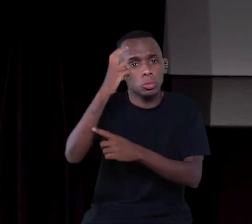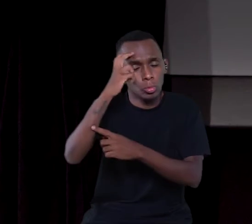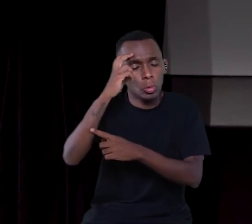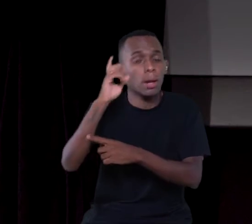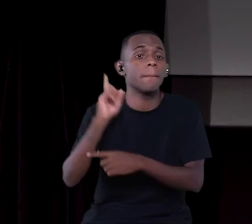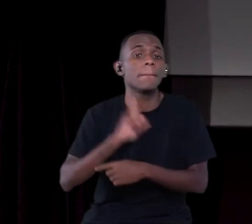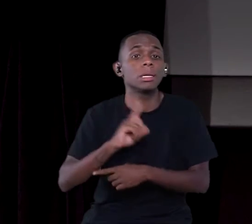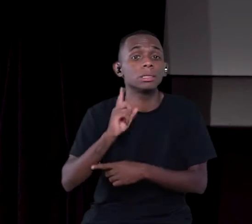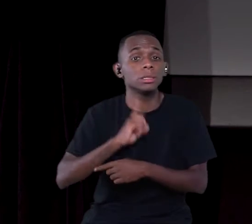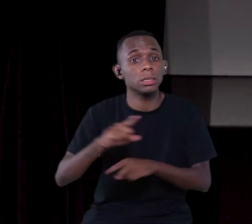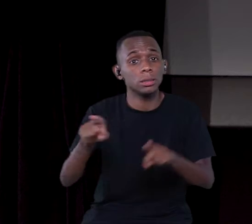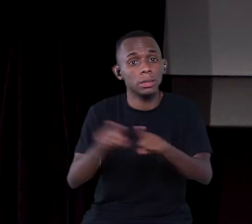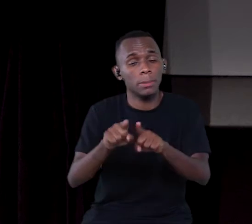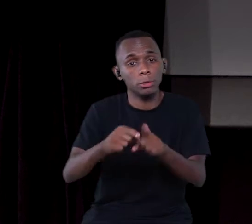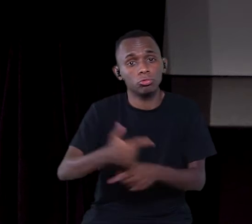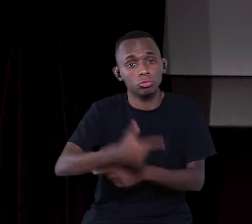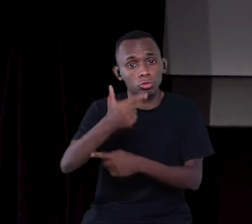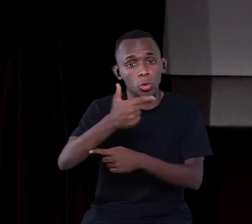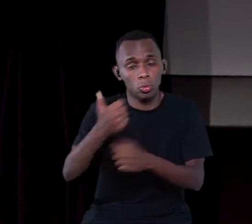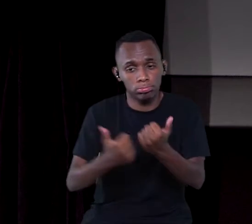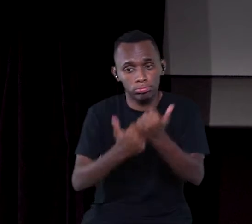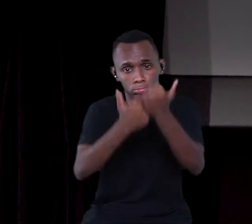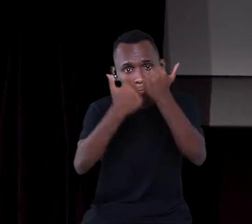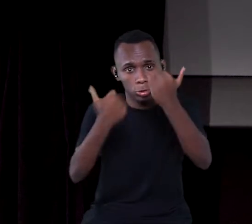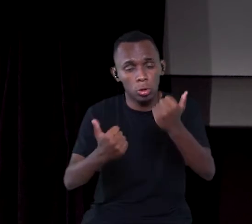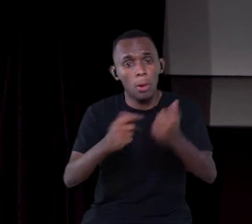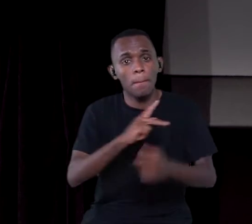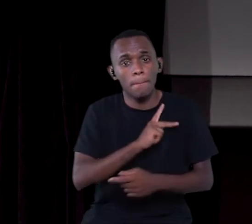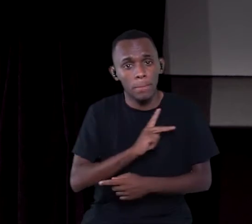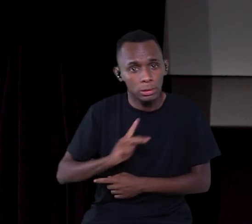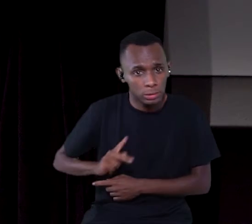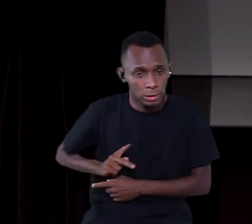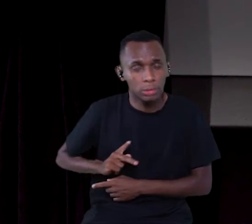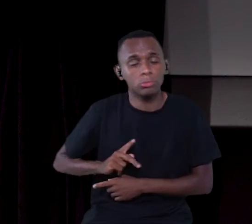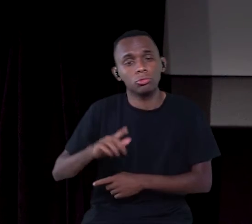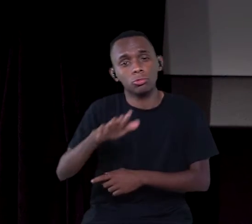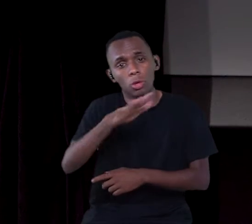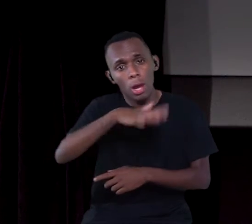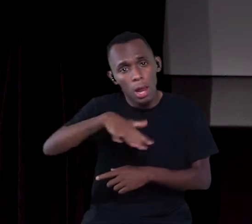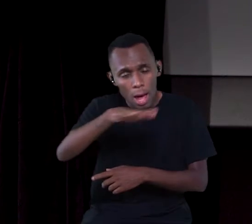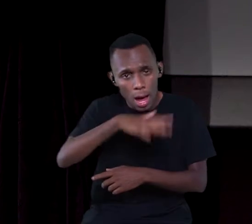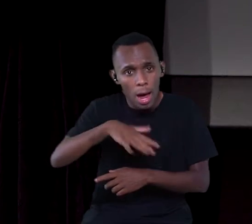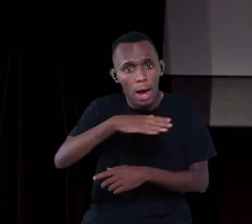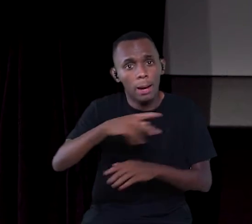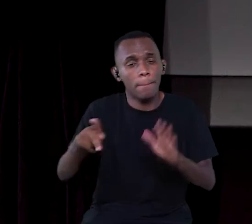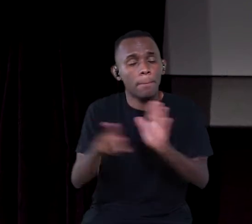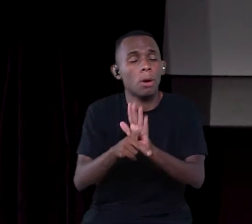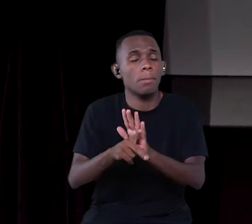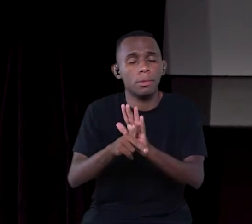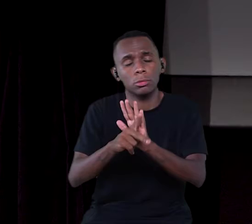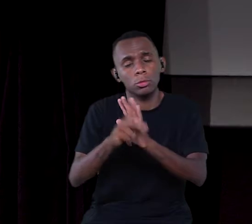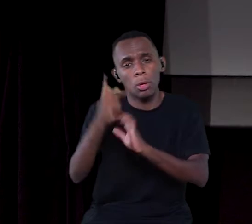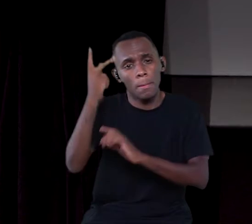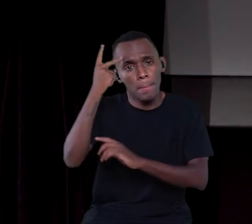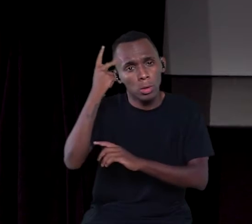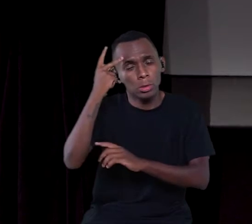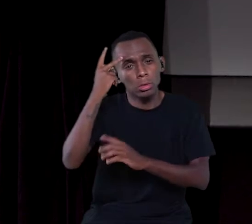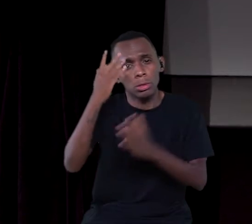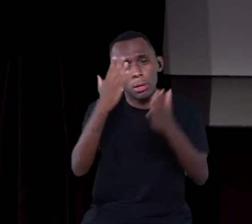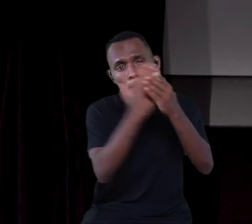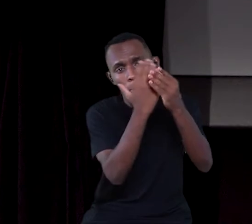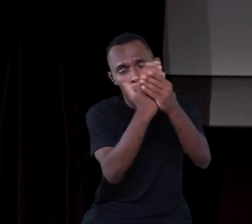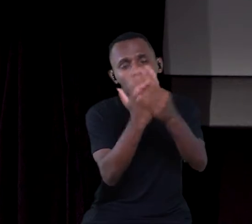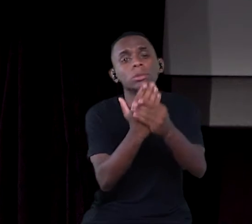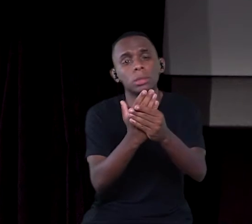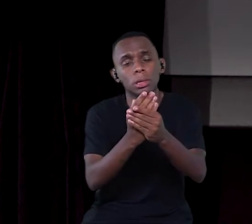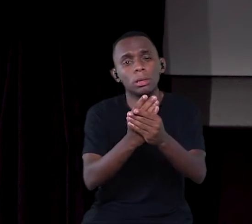Gerais e a vice-presidência do Conselho da Organização Social SP Leituras, Associação Paulista de Bibliotecas e Leitura,